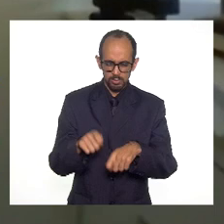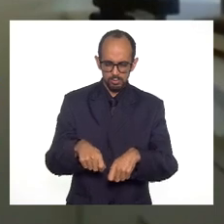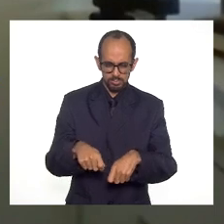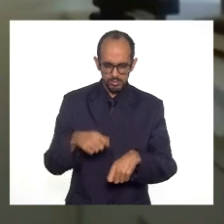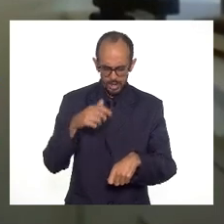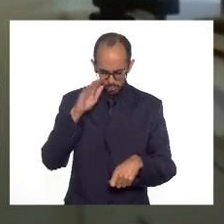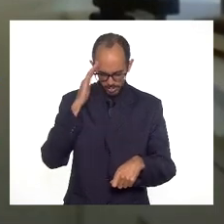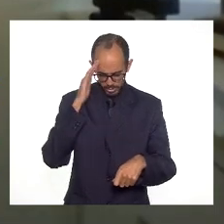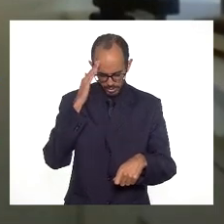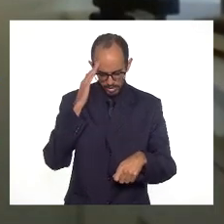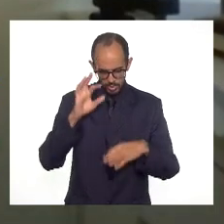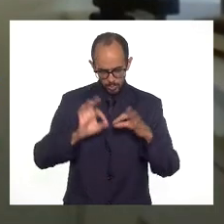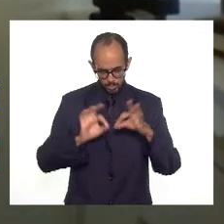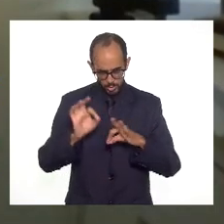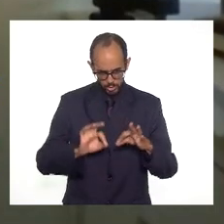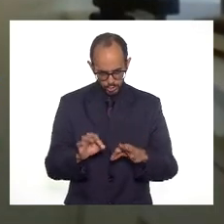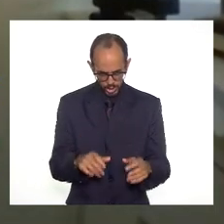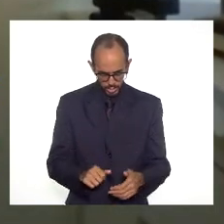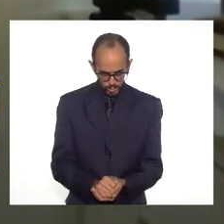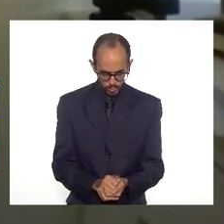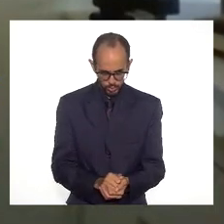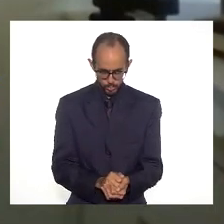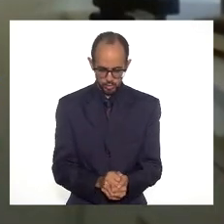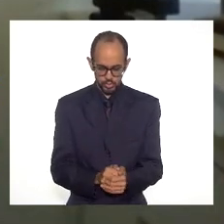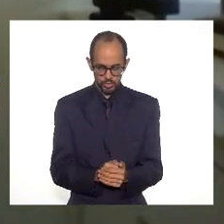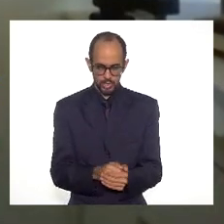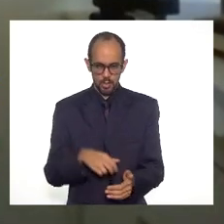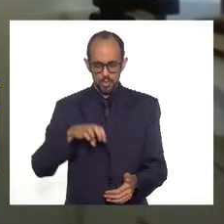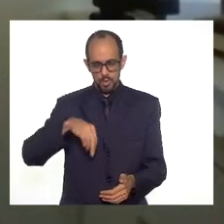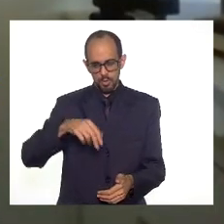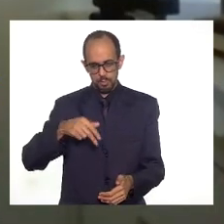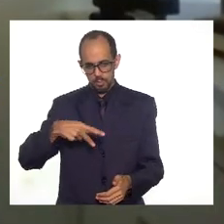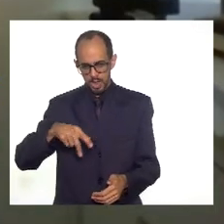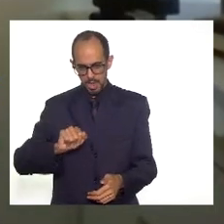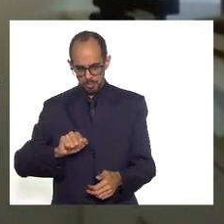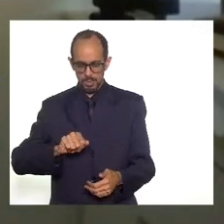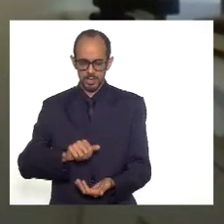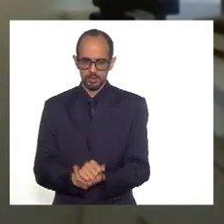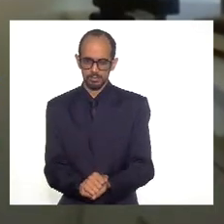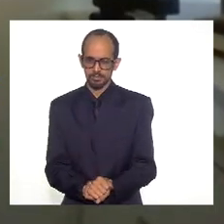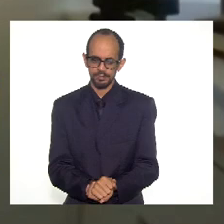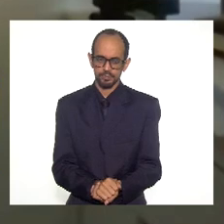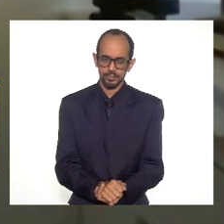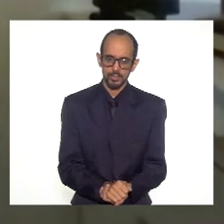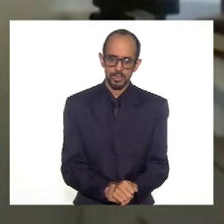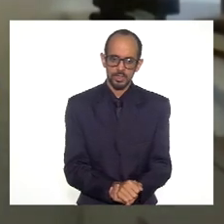do projeto pelos seus contornos definidos por coordenadas.